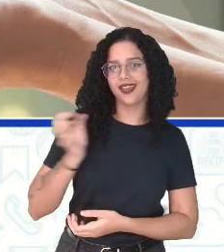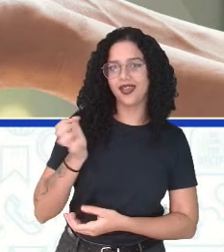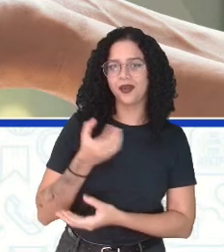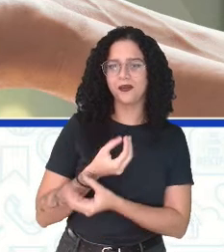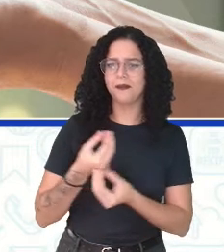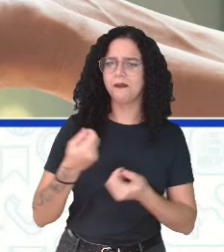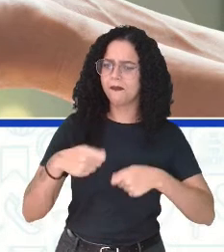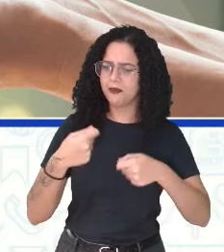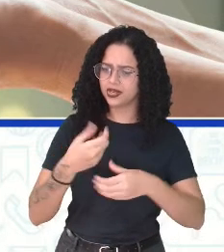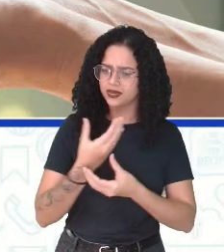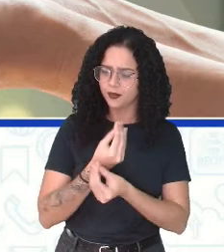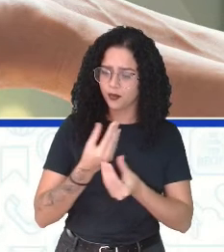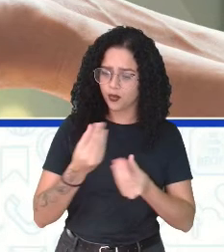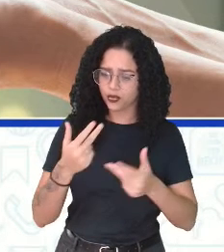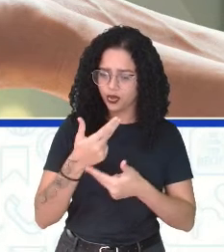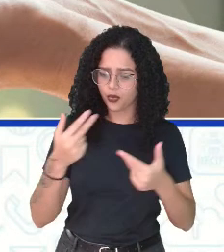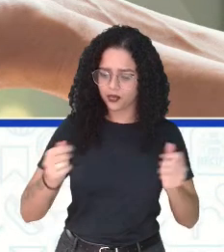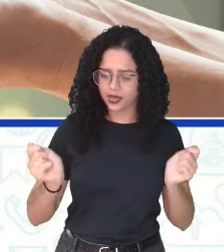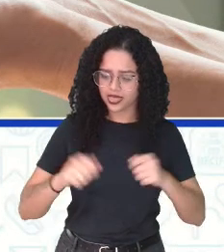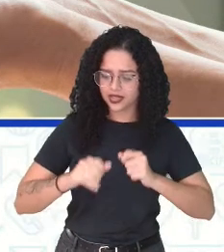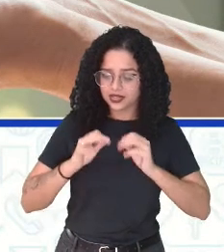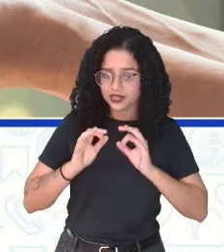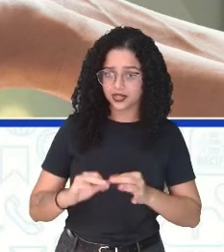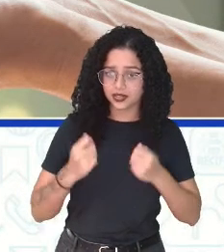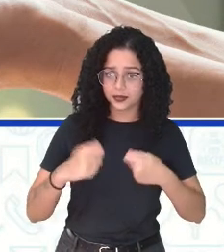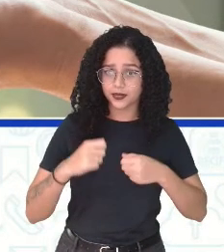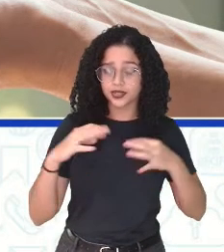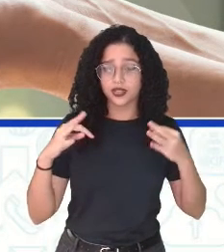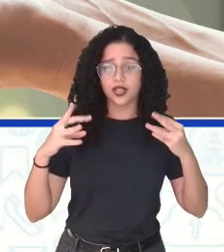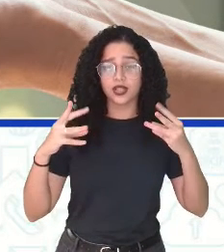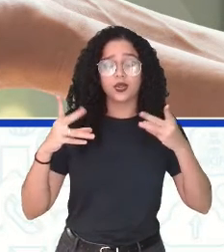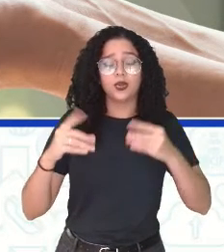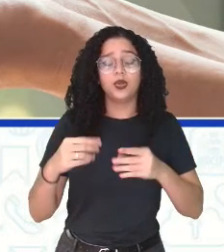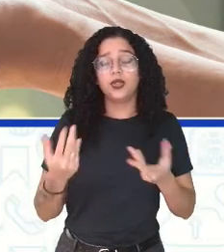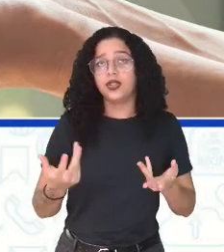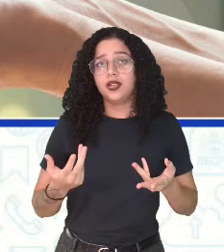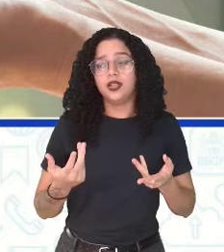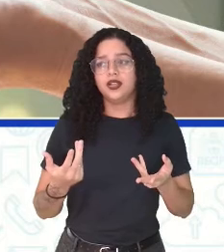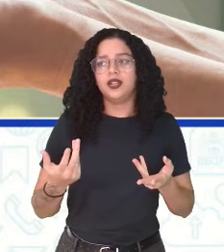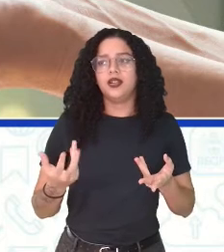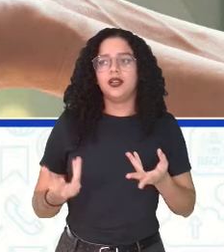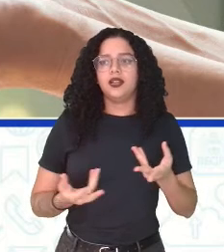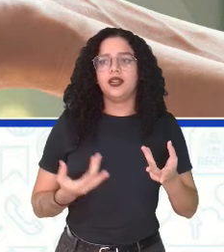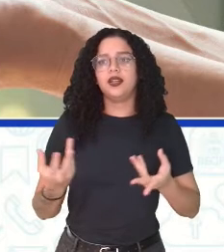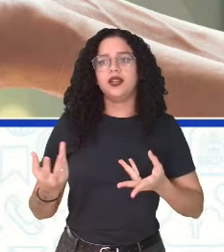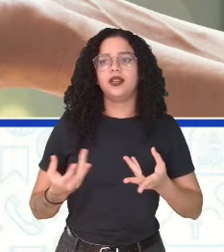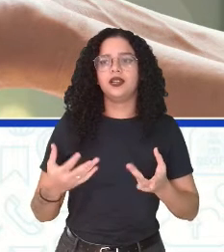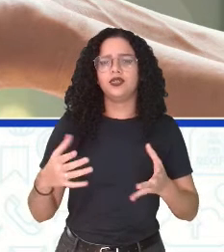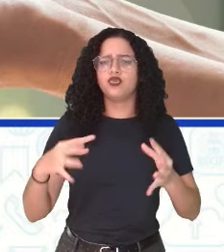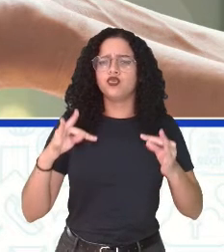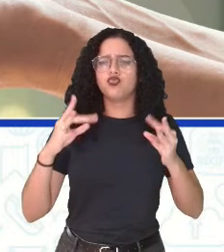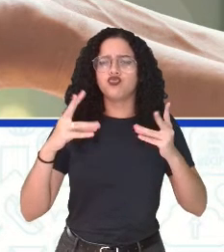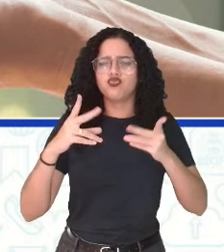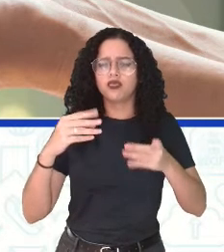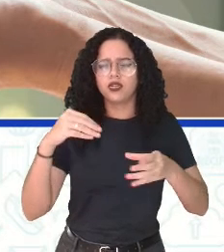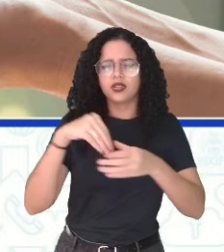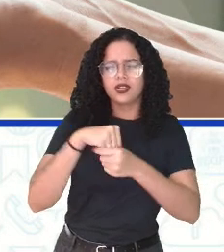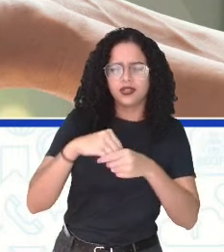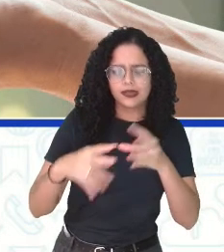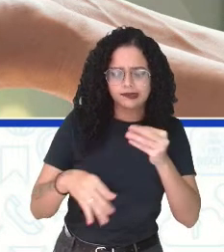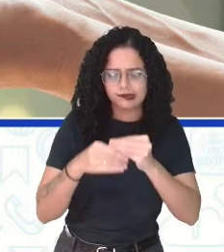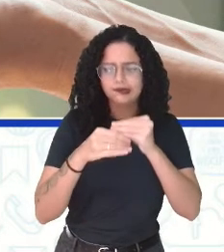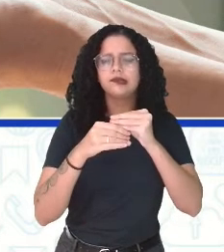muita coisa para dar certo, né, professora Vanessa? Precisa, tem que estar tudo numa esfera ali, funcionando